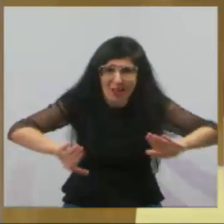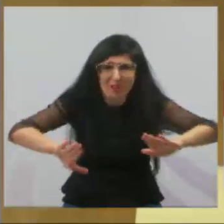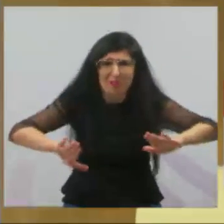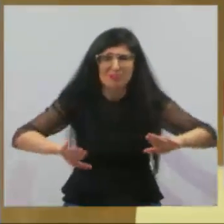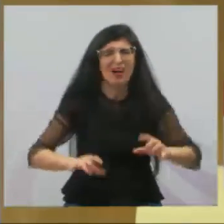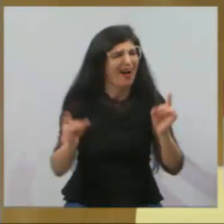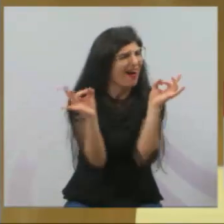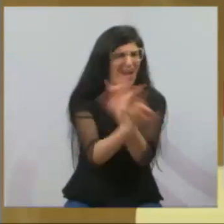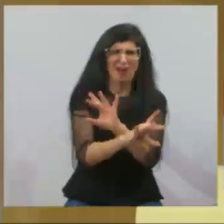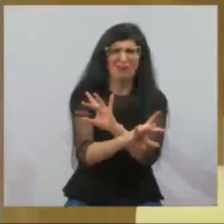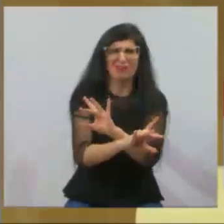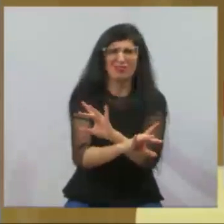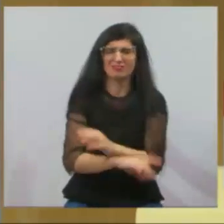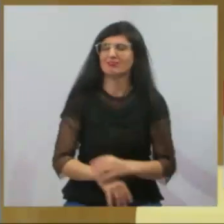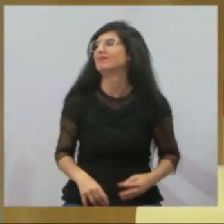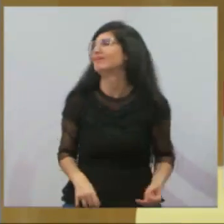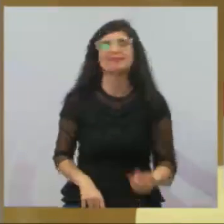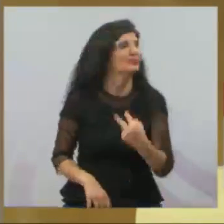para esperar.